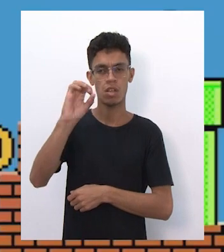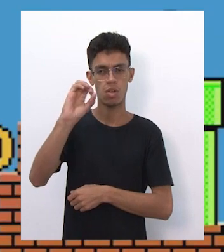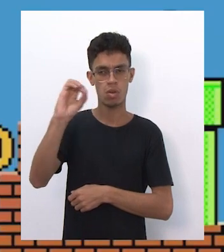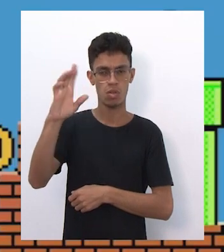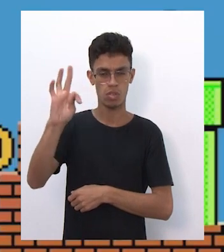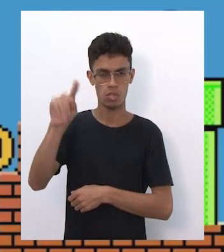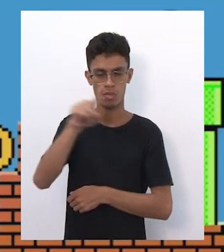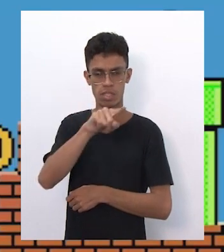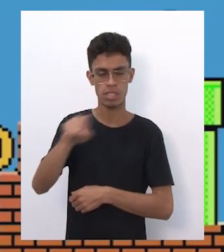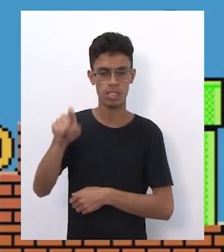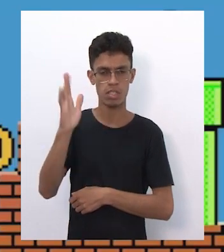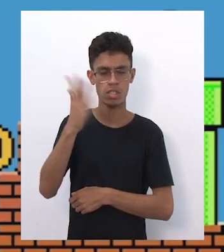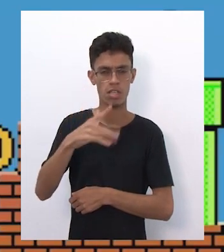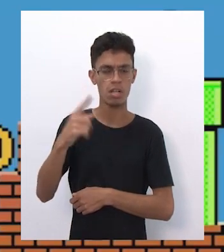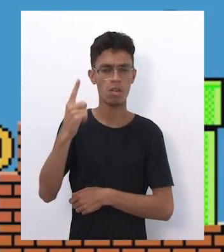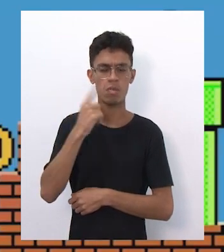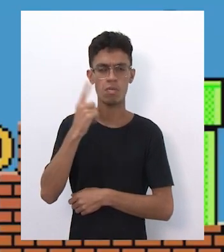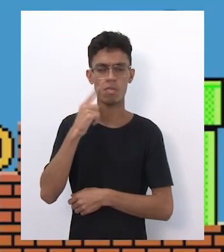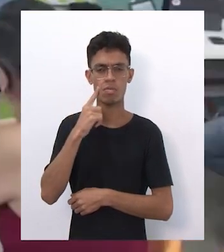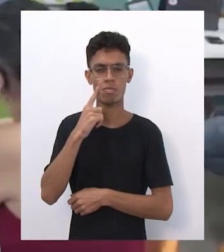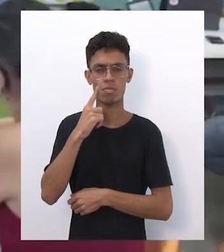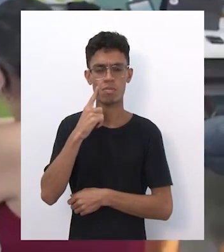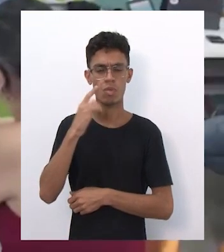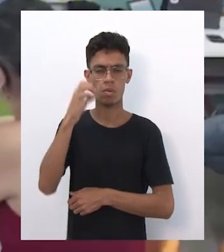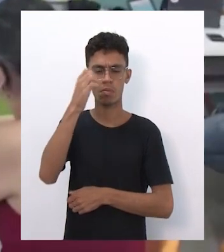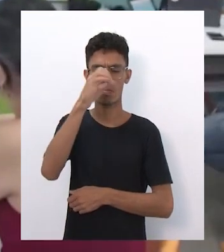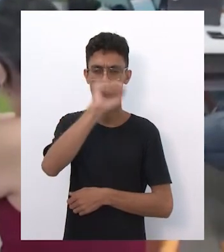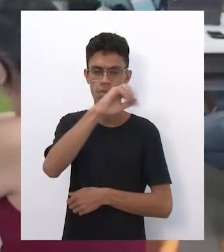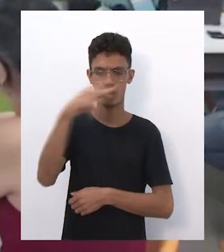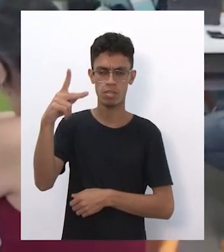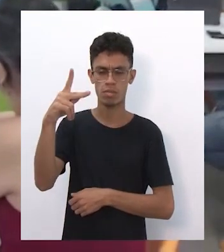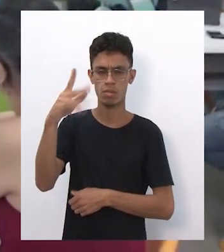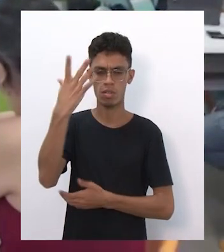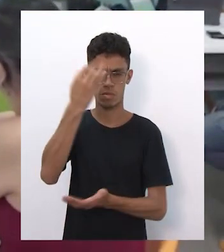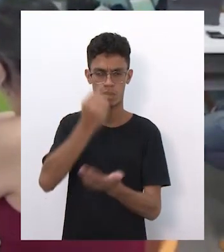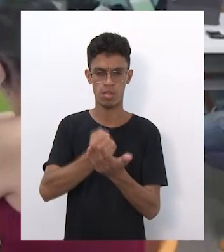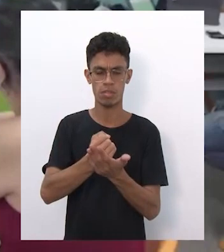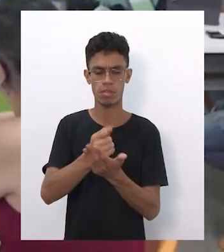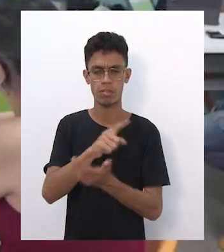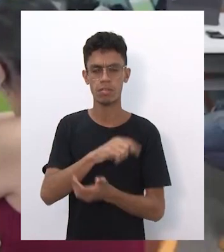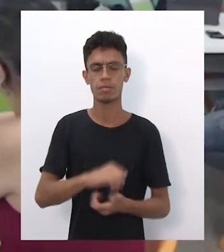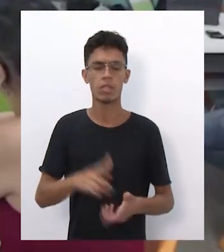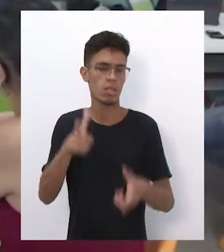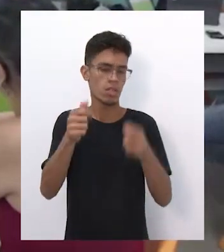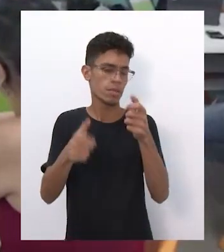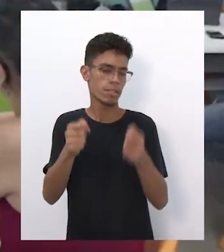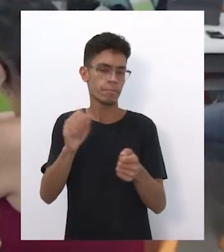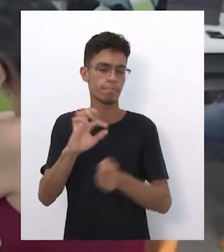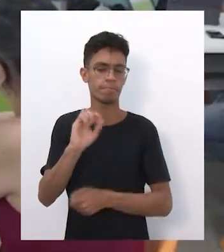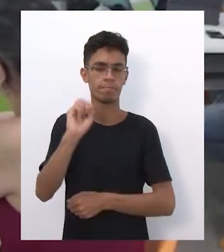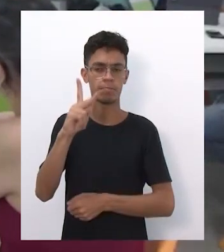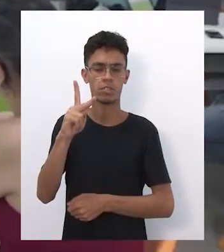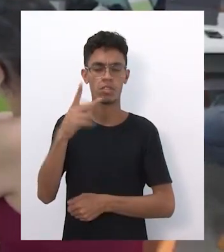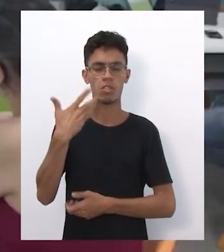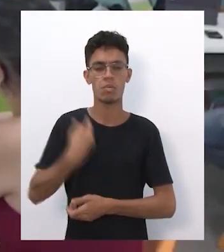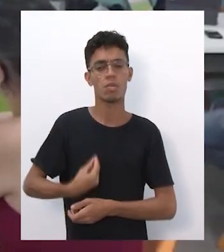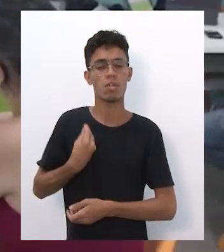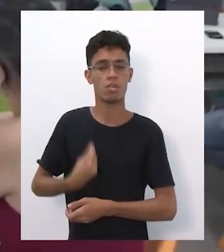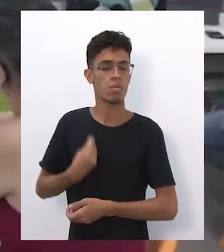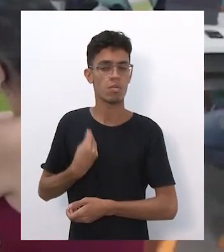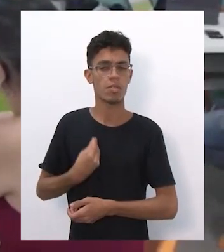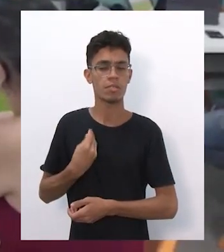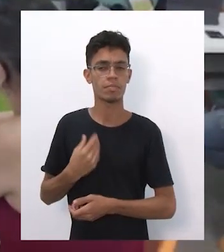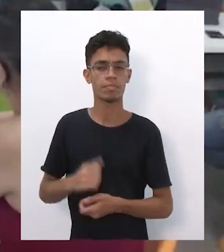ouviu falar desse site, desse aplicativo? Então, é um aplicativo para gamificação, tá? Então, a gente vai vivenciar a